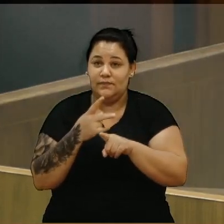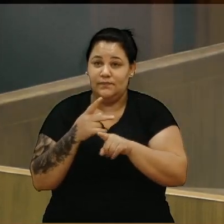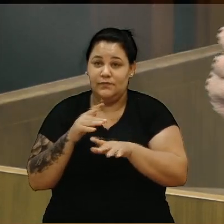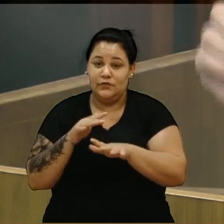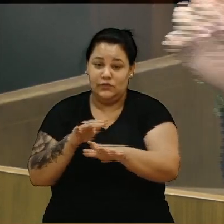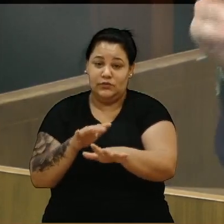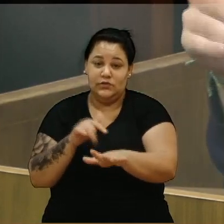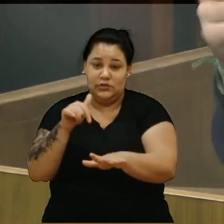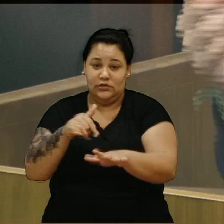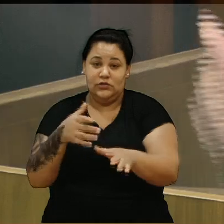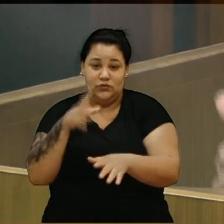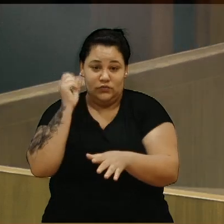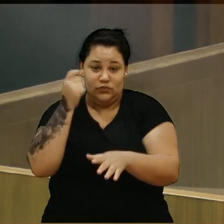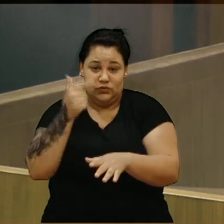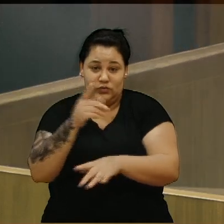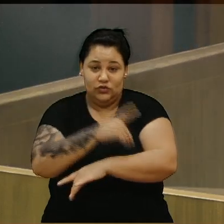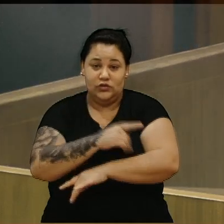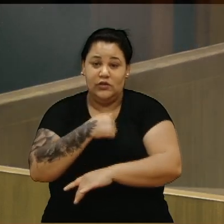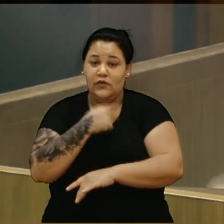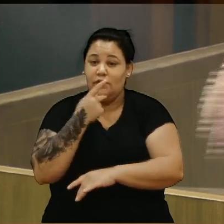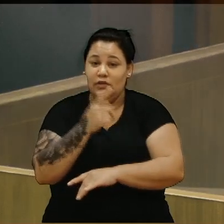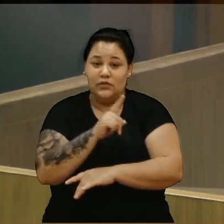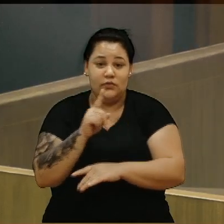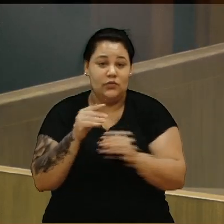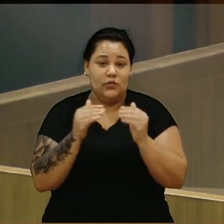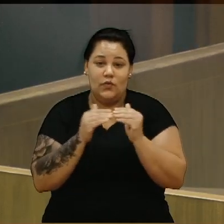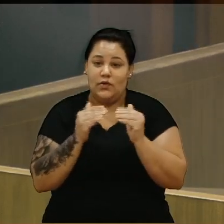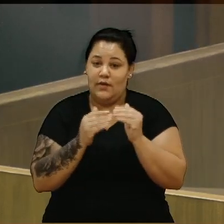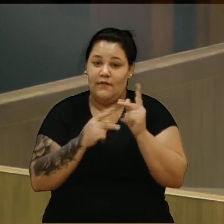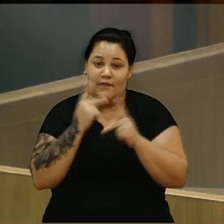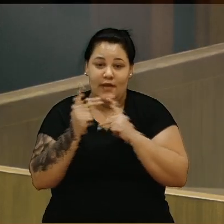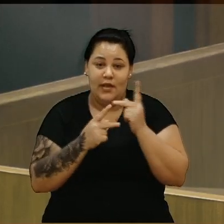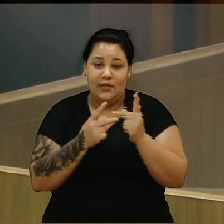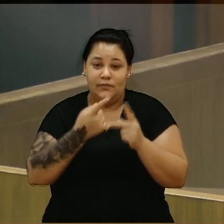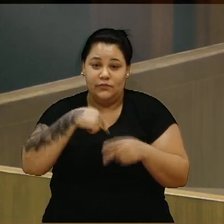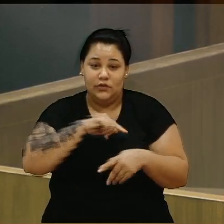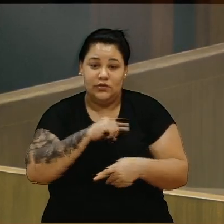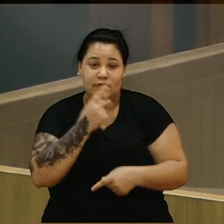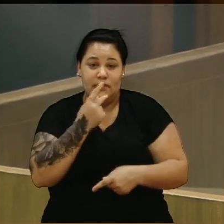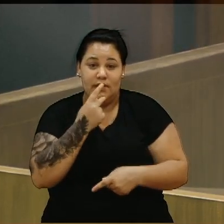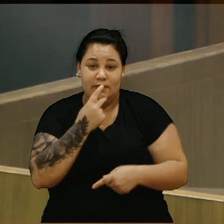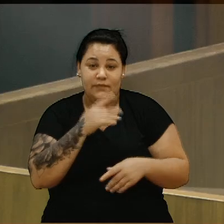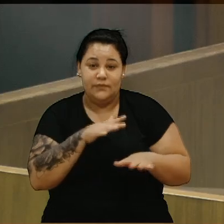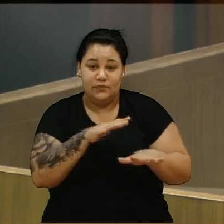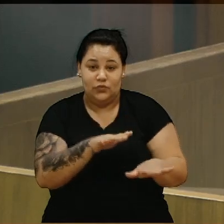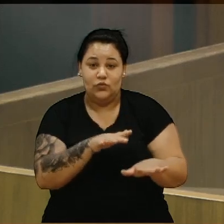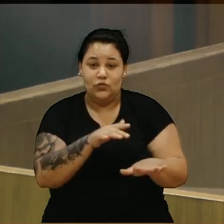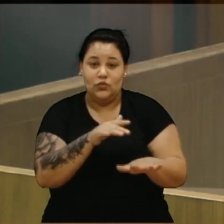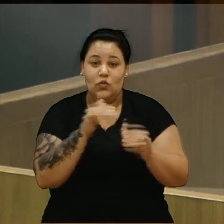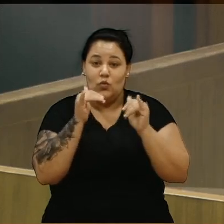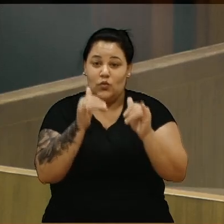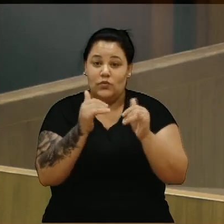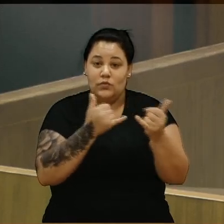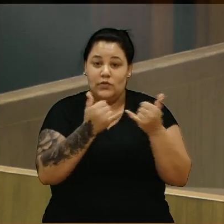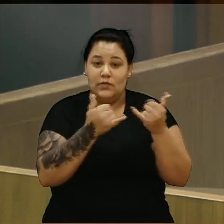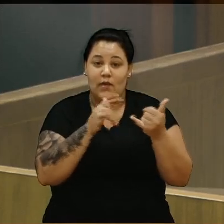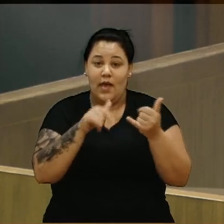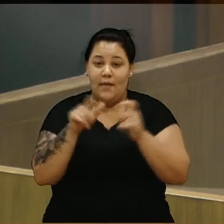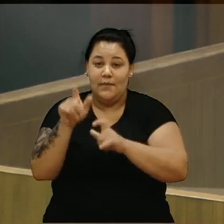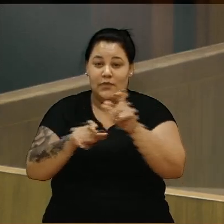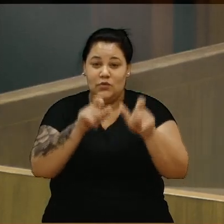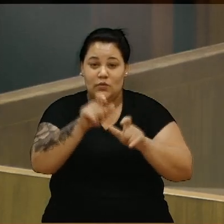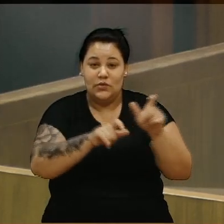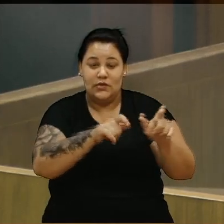ouvi outro dia e disse que eu não concordava com aquela fala, quando a gente fala que transporte público, né, o ônibus no caso, é para as pessoas que mais